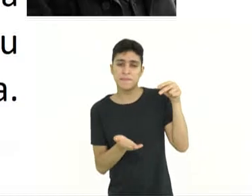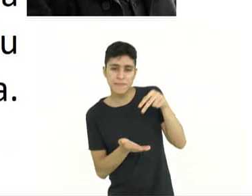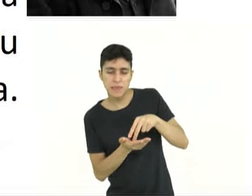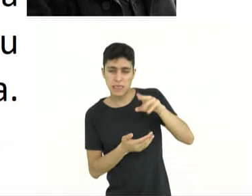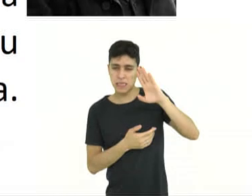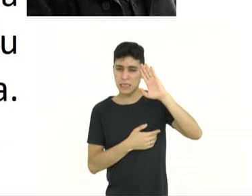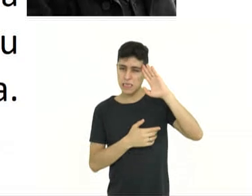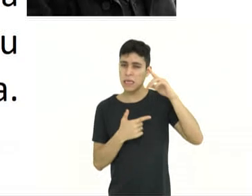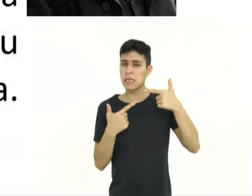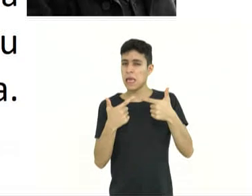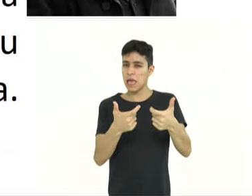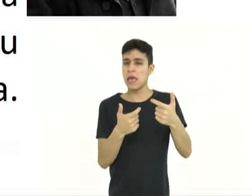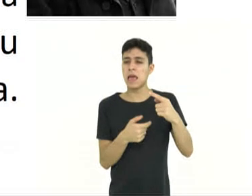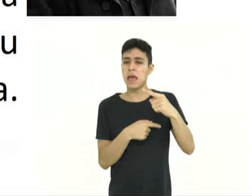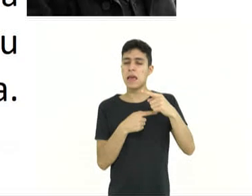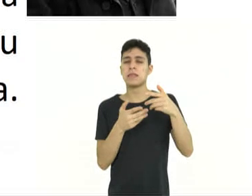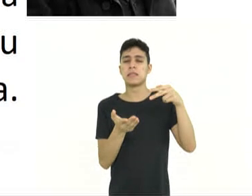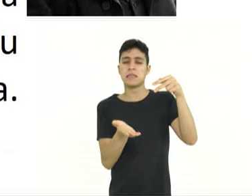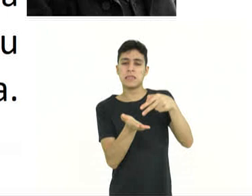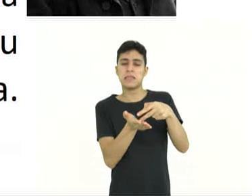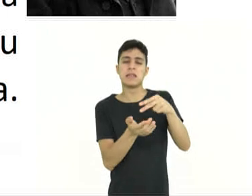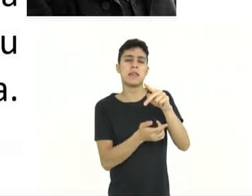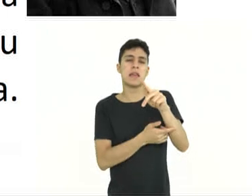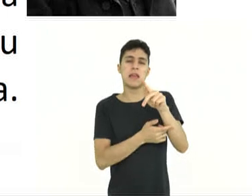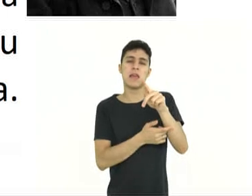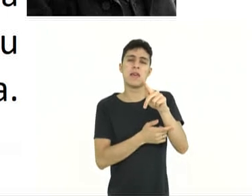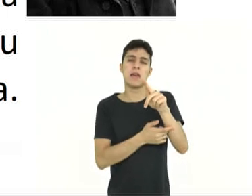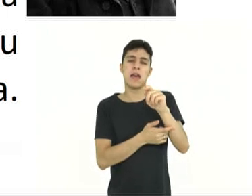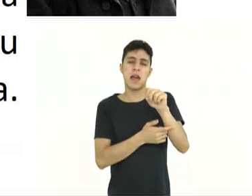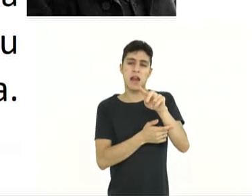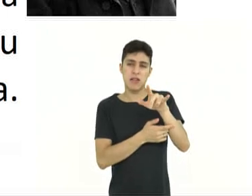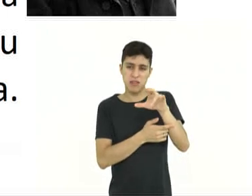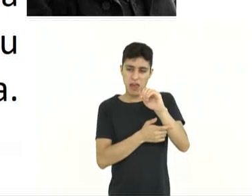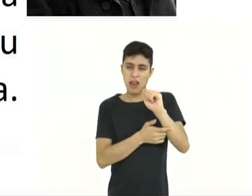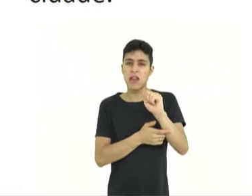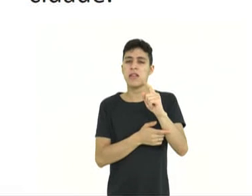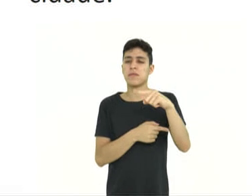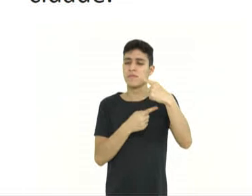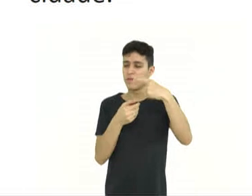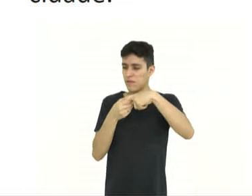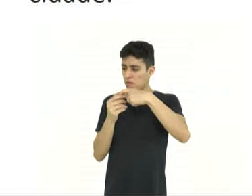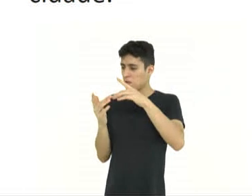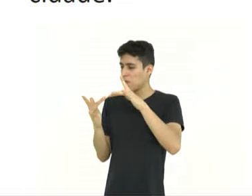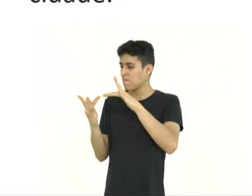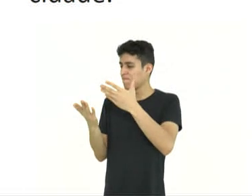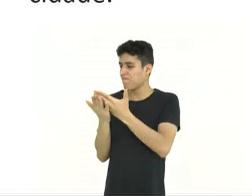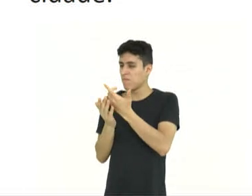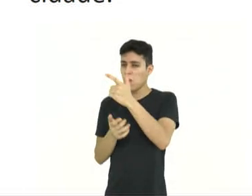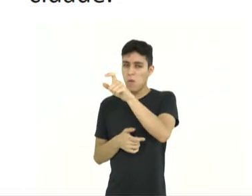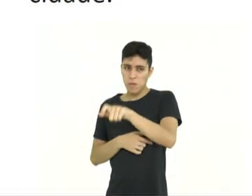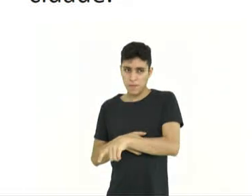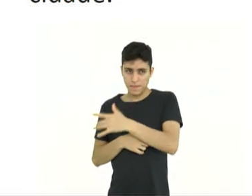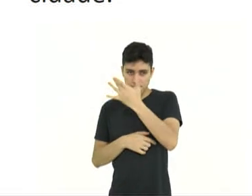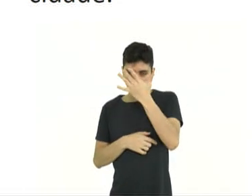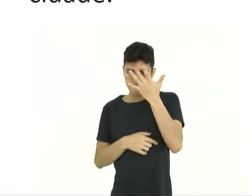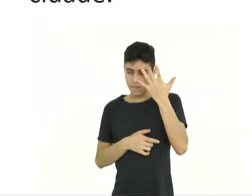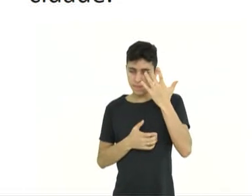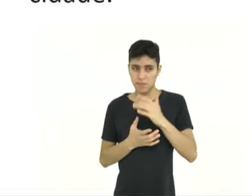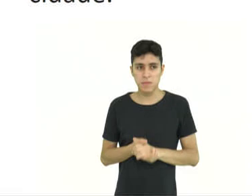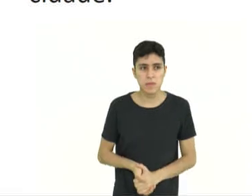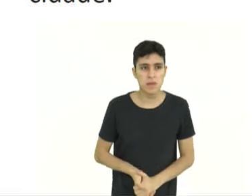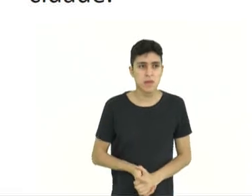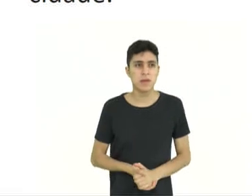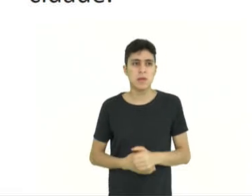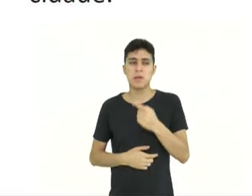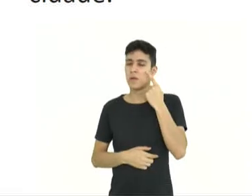atua na Argélia retornando a estudar com o game né e pessoal bacana dele é que você tem que as obras né ah